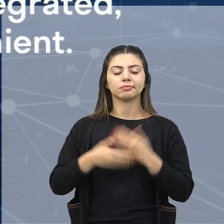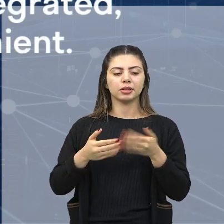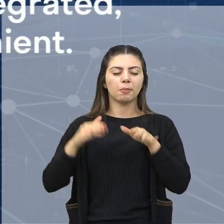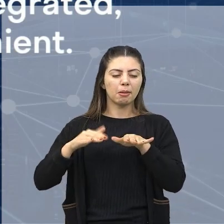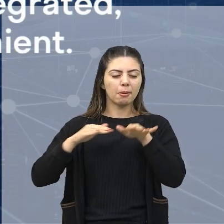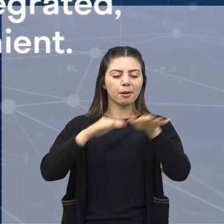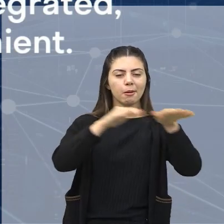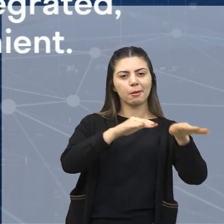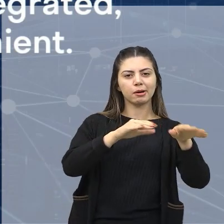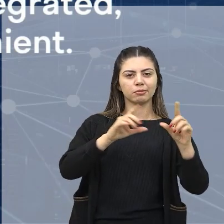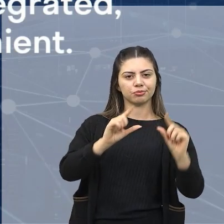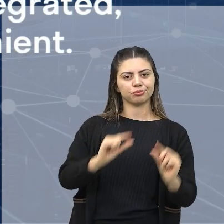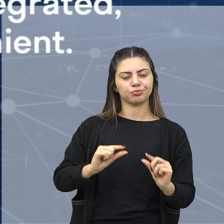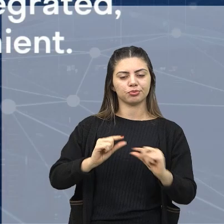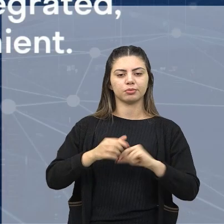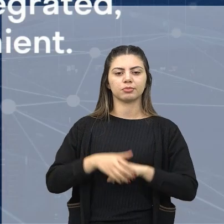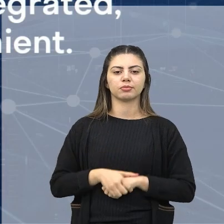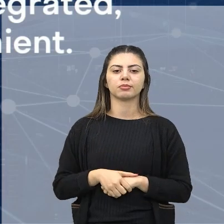né, no trânsito.